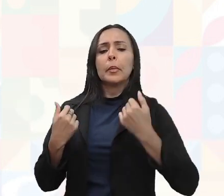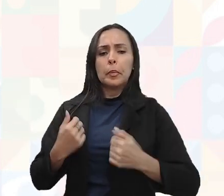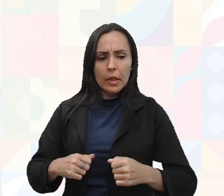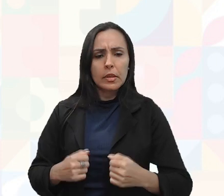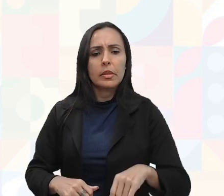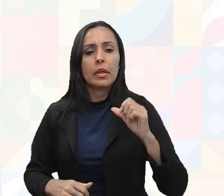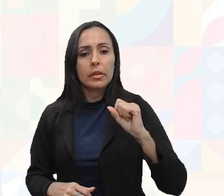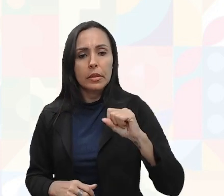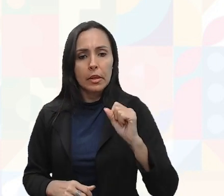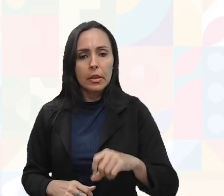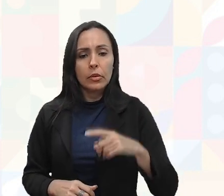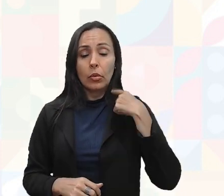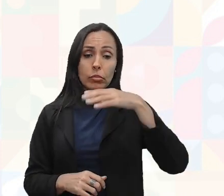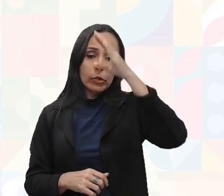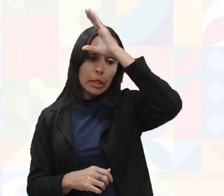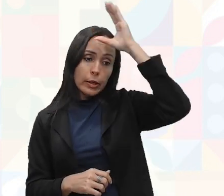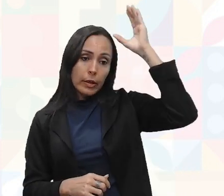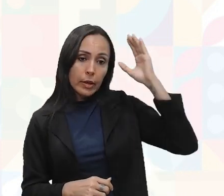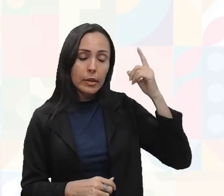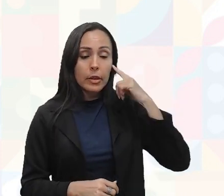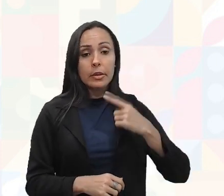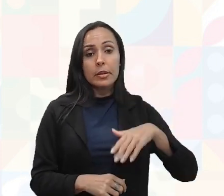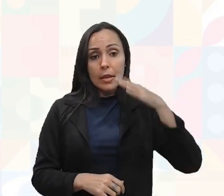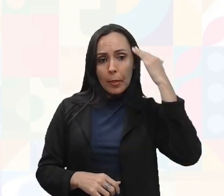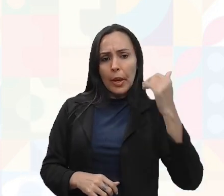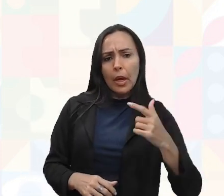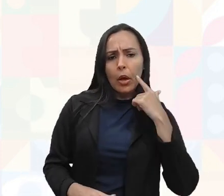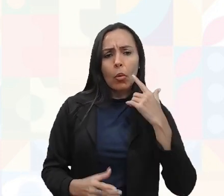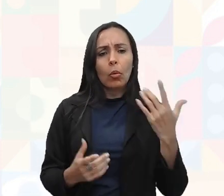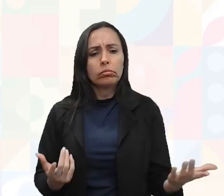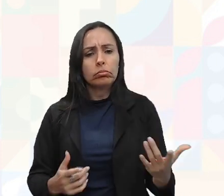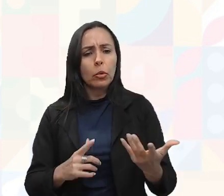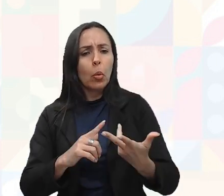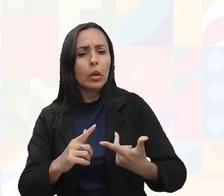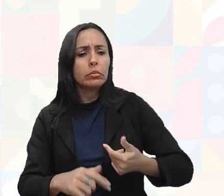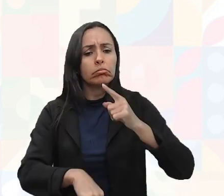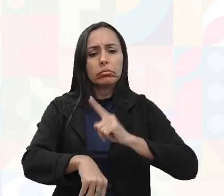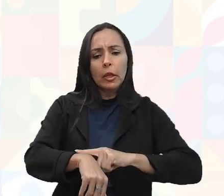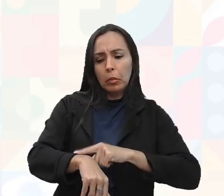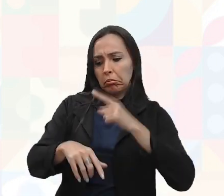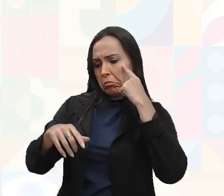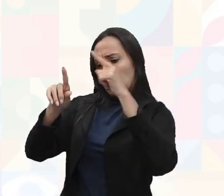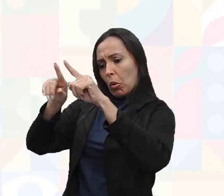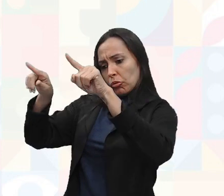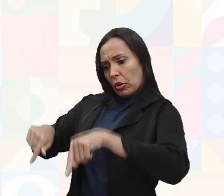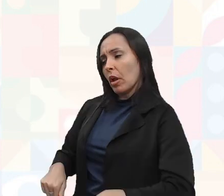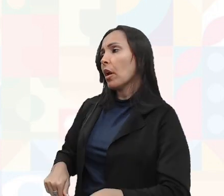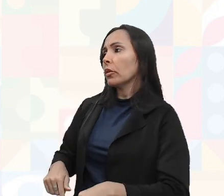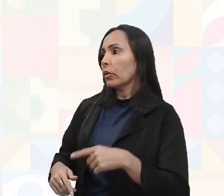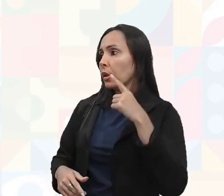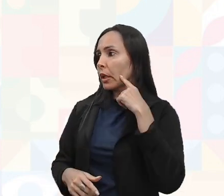do nosso cliente, saber quanto tempo vai ser esse projeto, quanto esse cliente vai poder